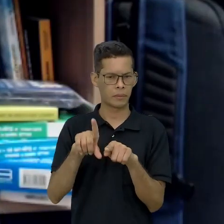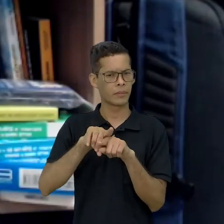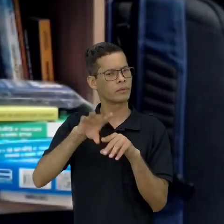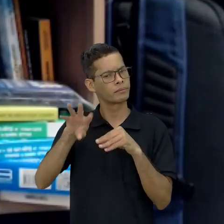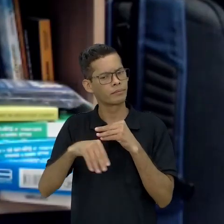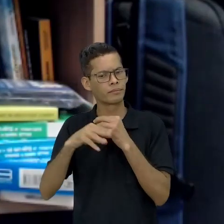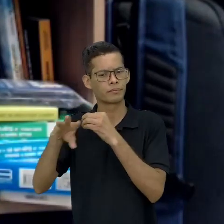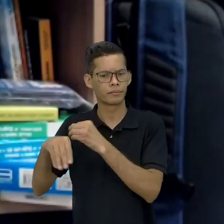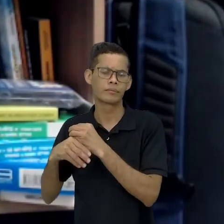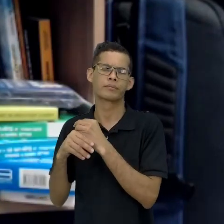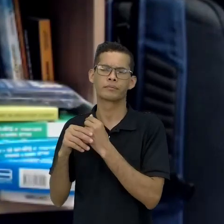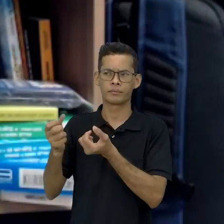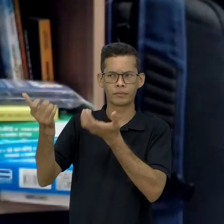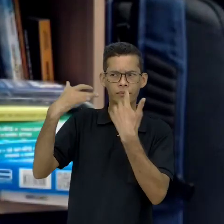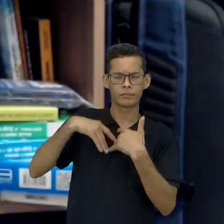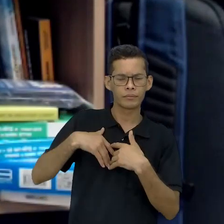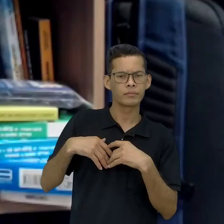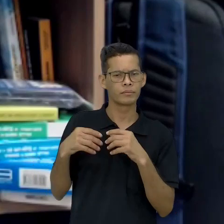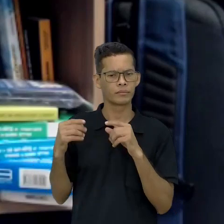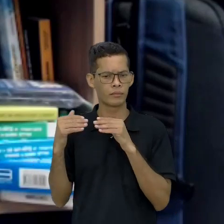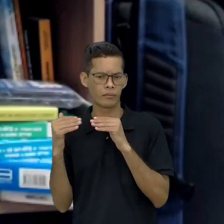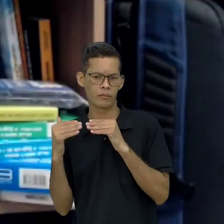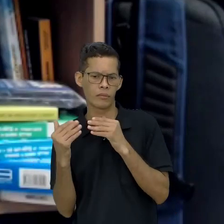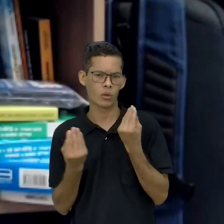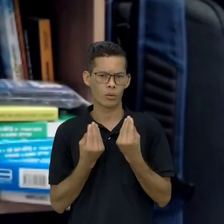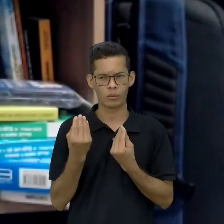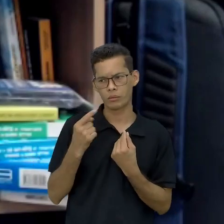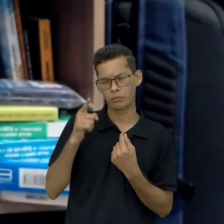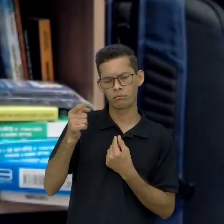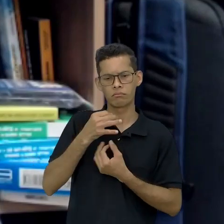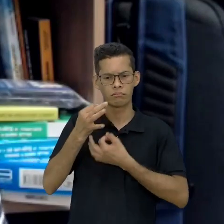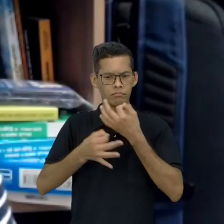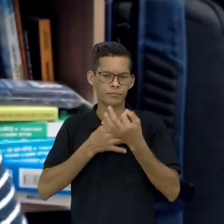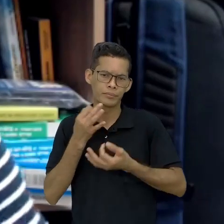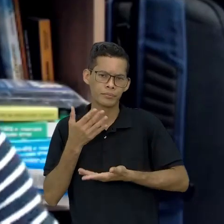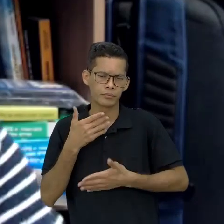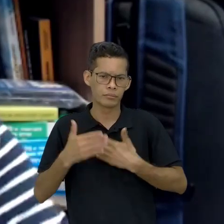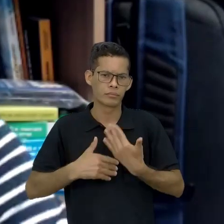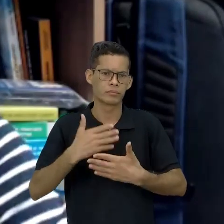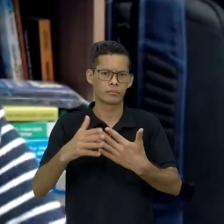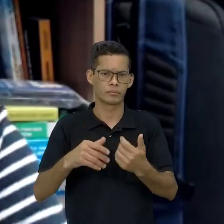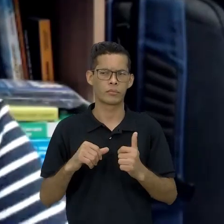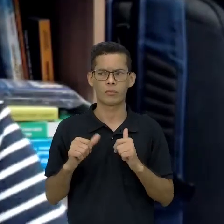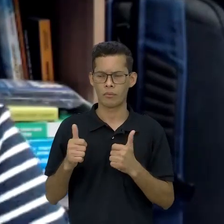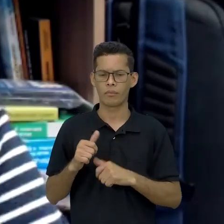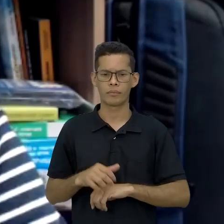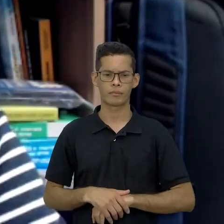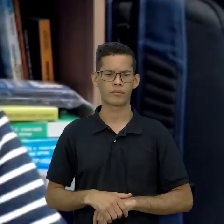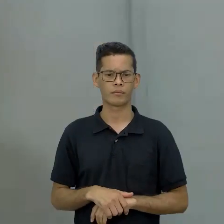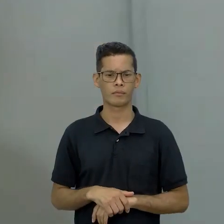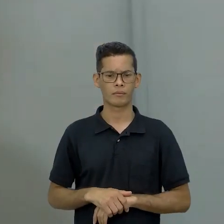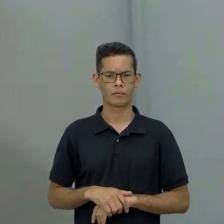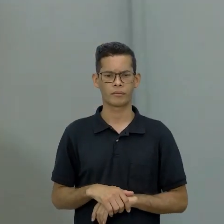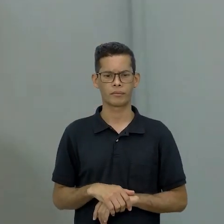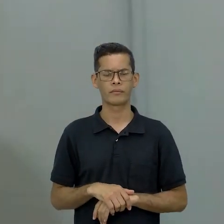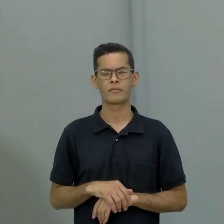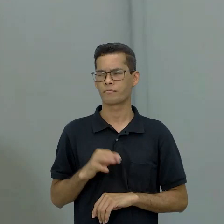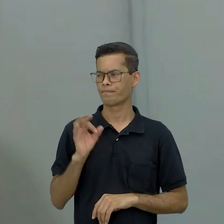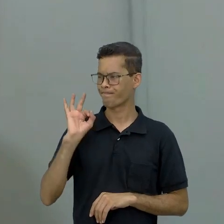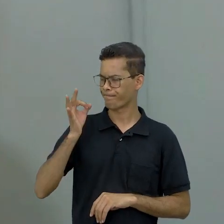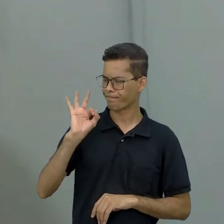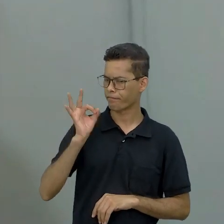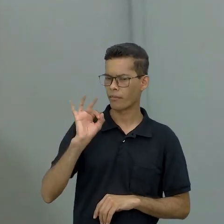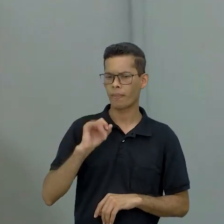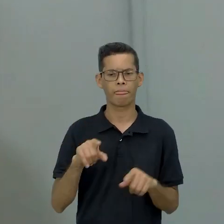esse assunto também, esse ponto também, para que a gente possa seguir na nossa formação. Isso é fundamental pensar que